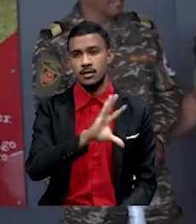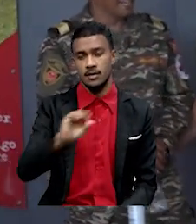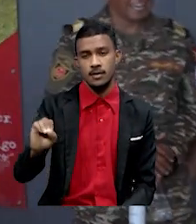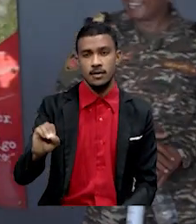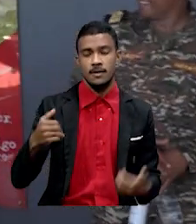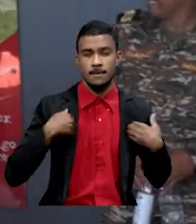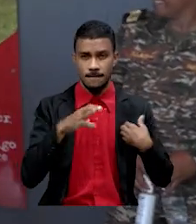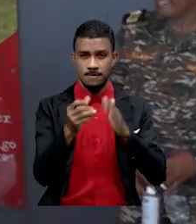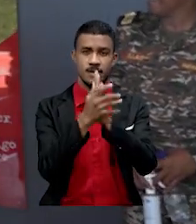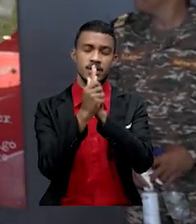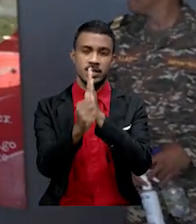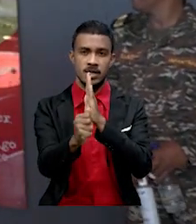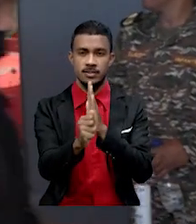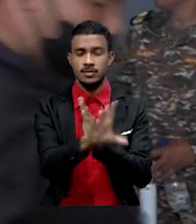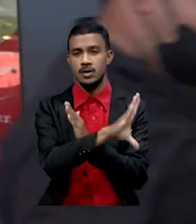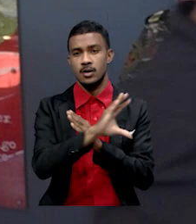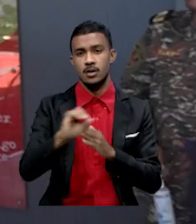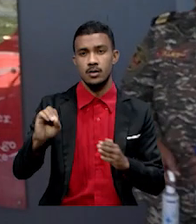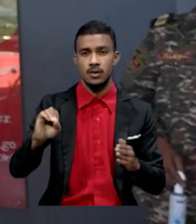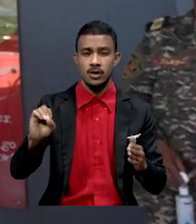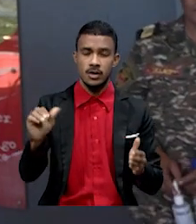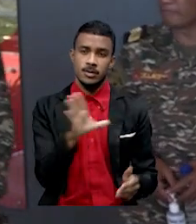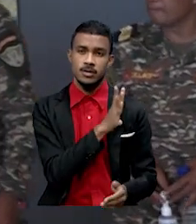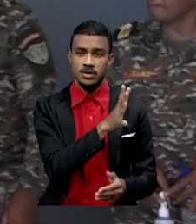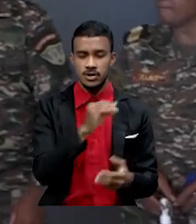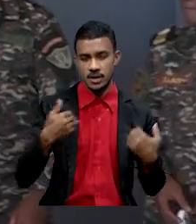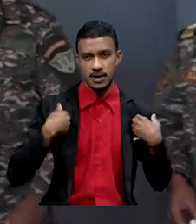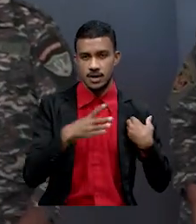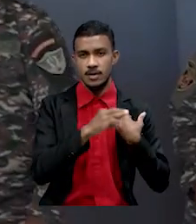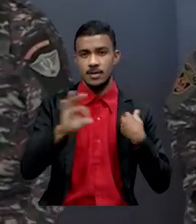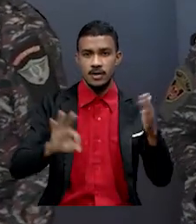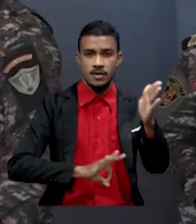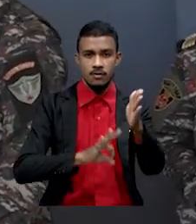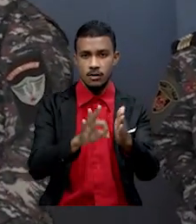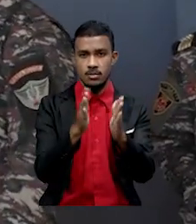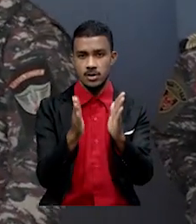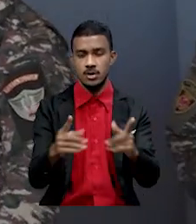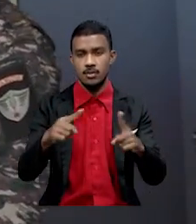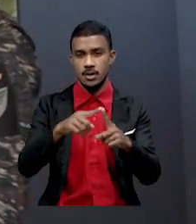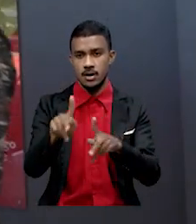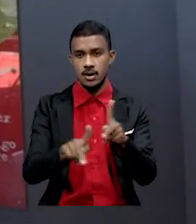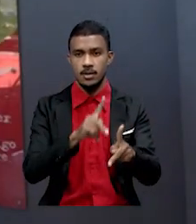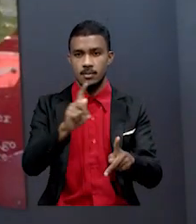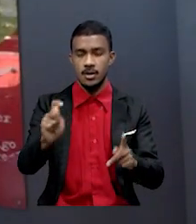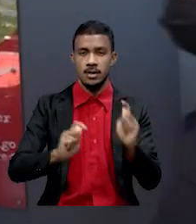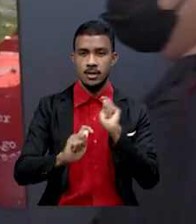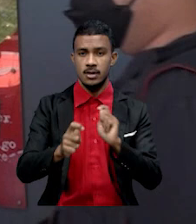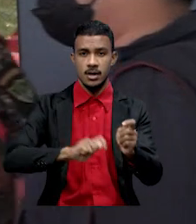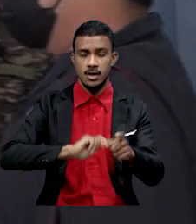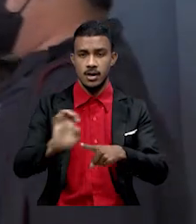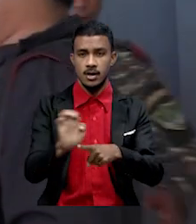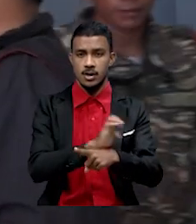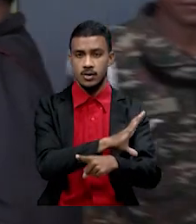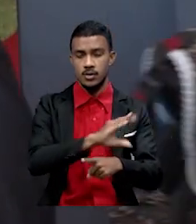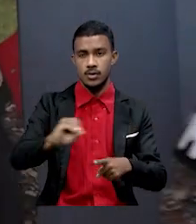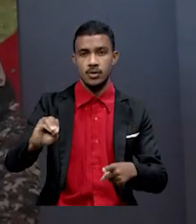suas capacidades. E o que nós procuramos ajudar foi na formação das pessoas, no treino, no desenvolvimento de